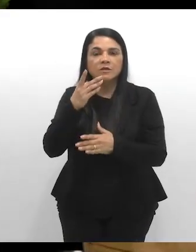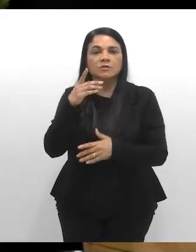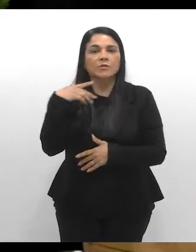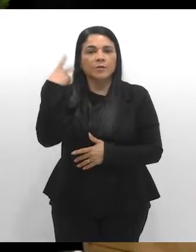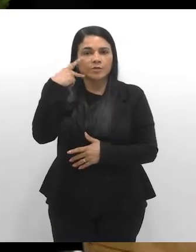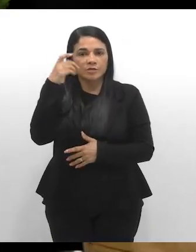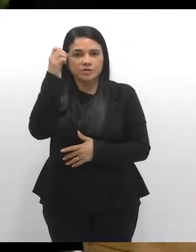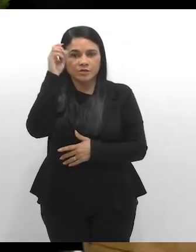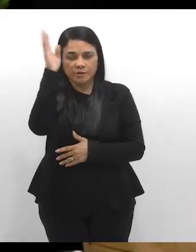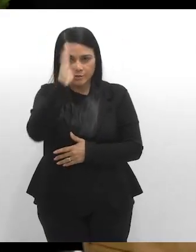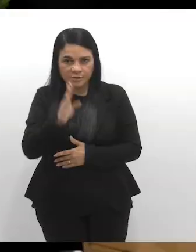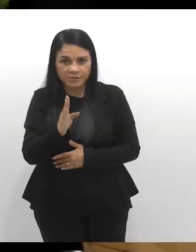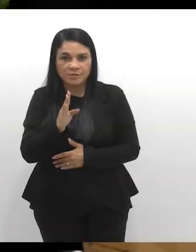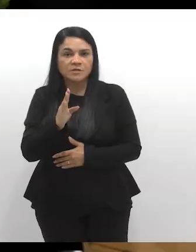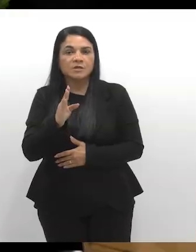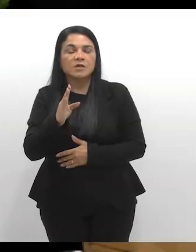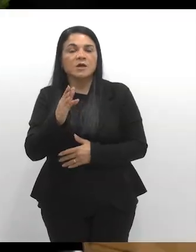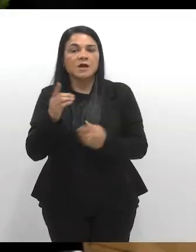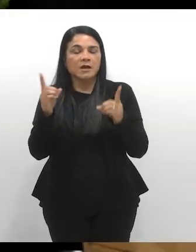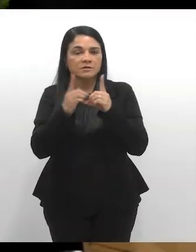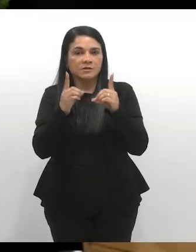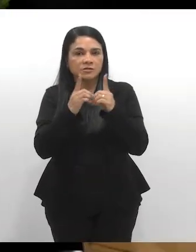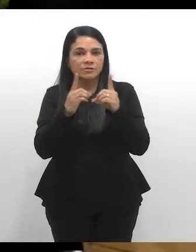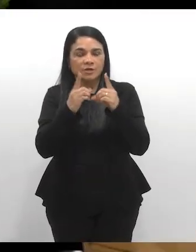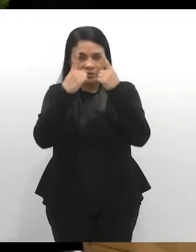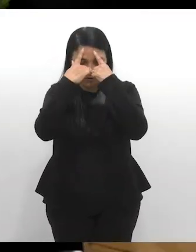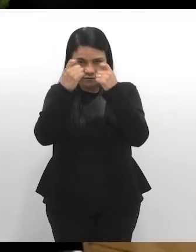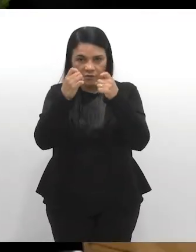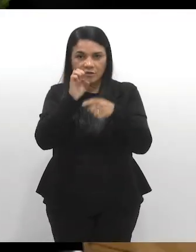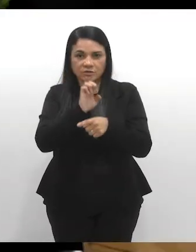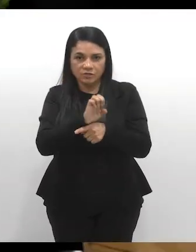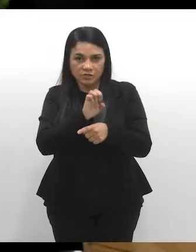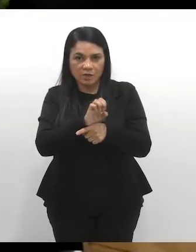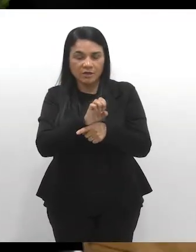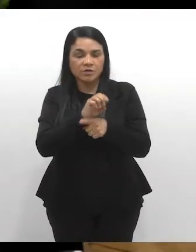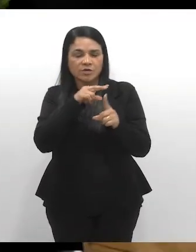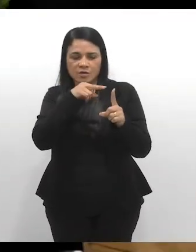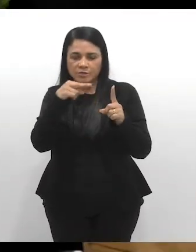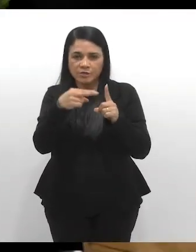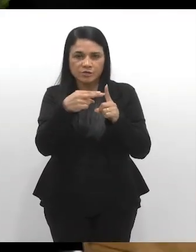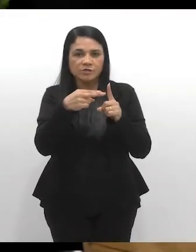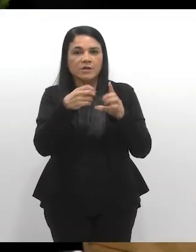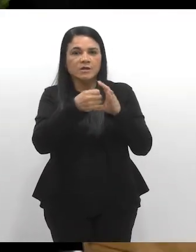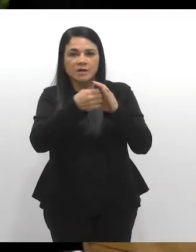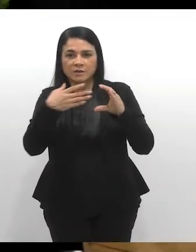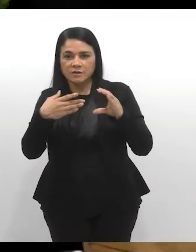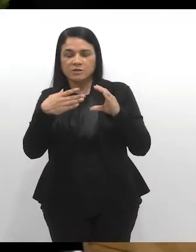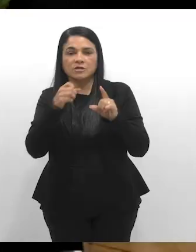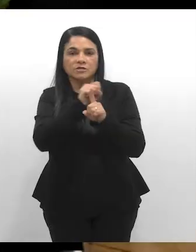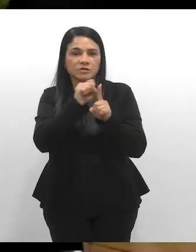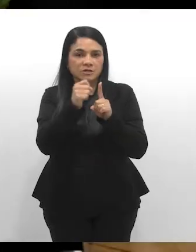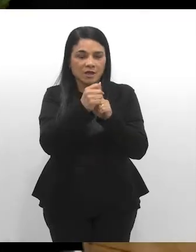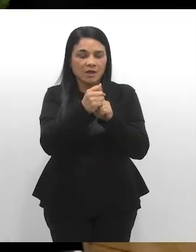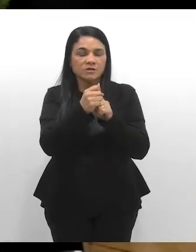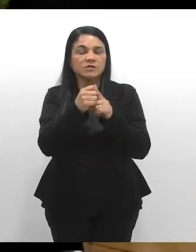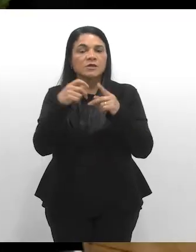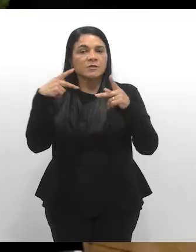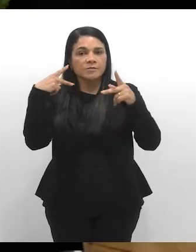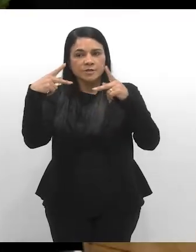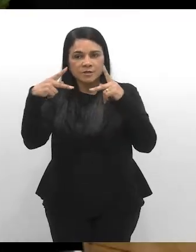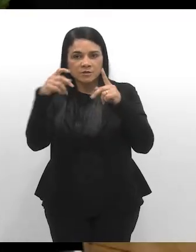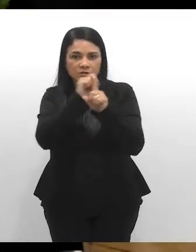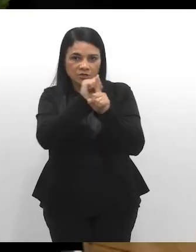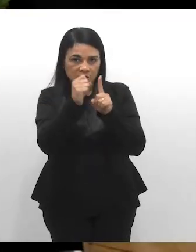uma política nacional de atendimento às vítimas da violência do Estado, que olhe para aspectos sociais, para